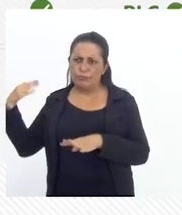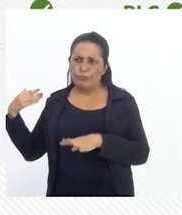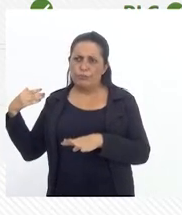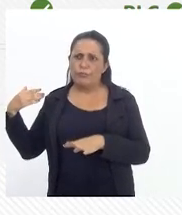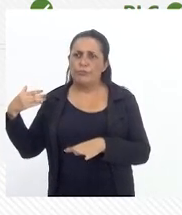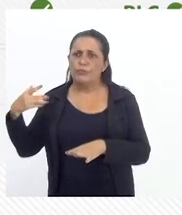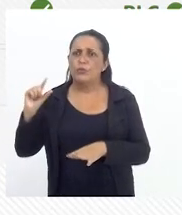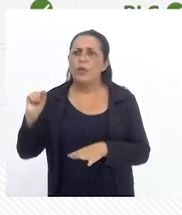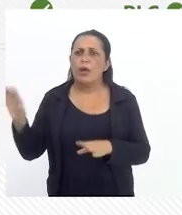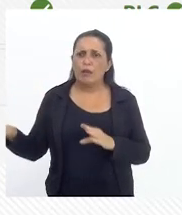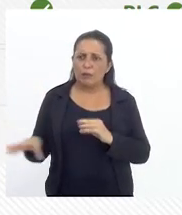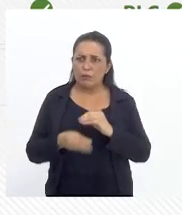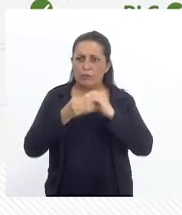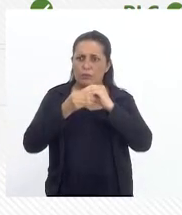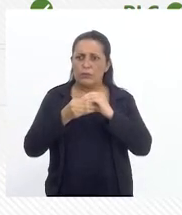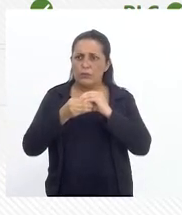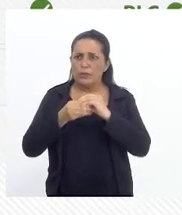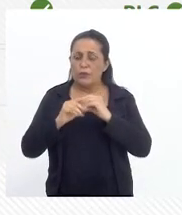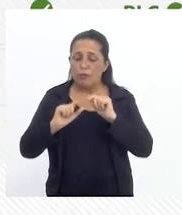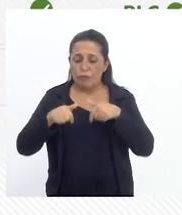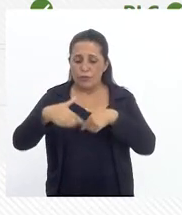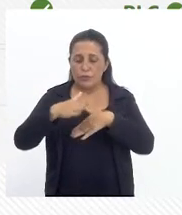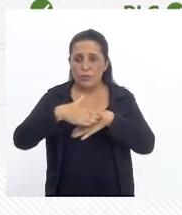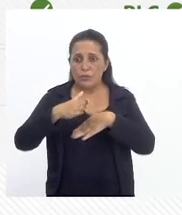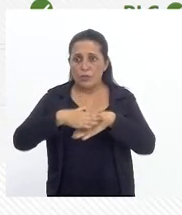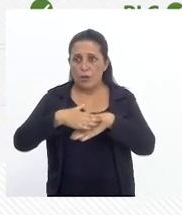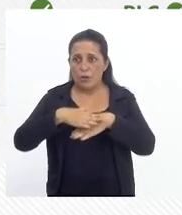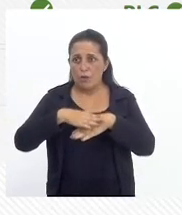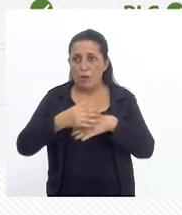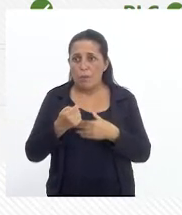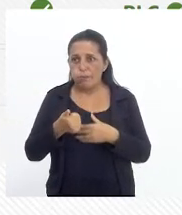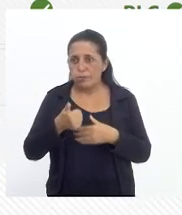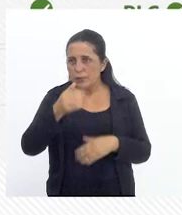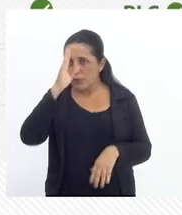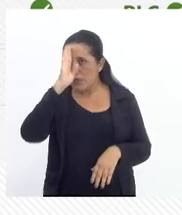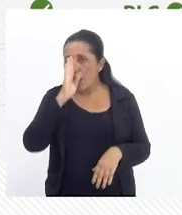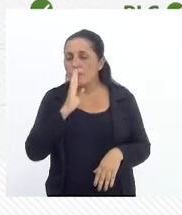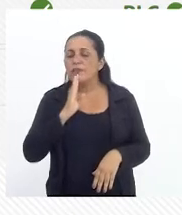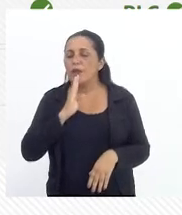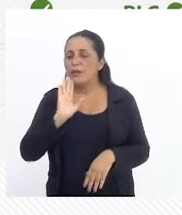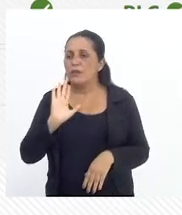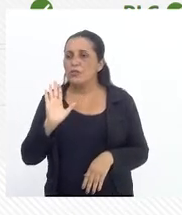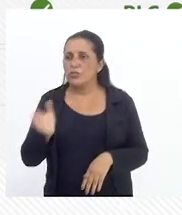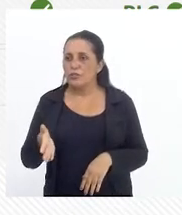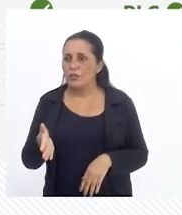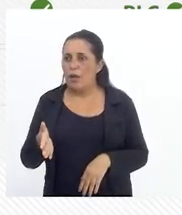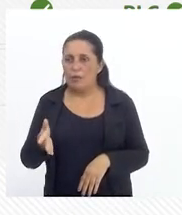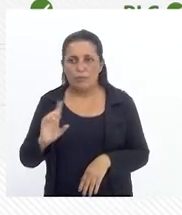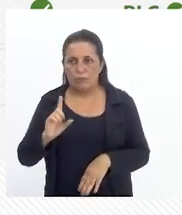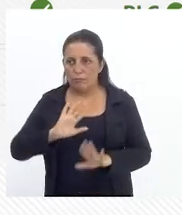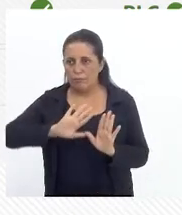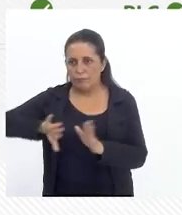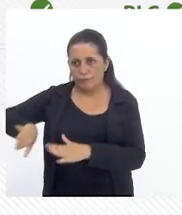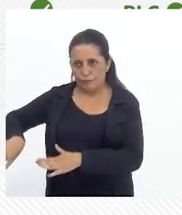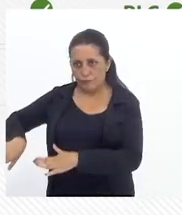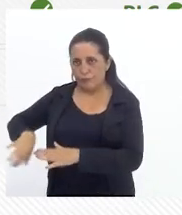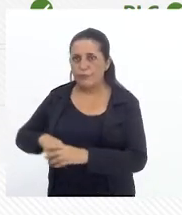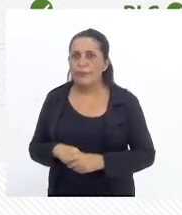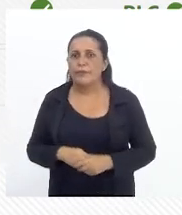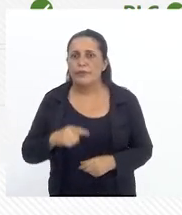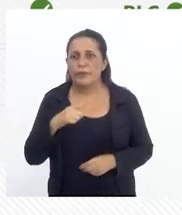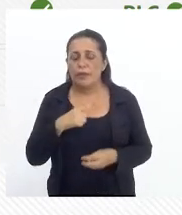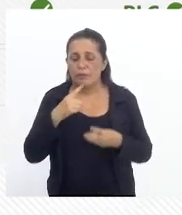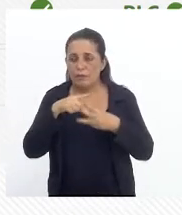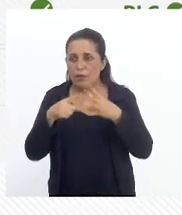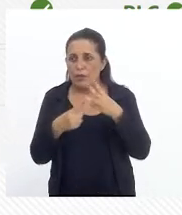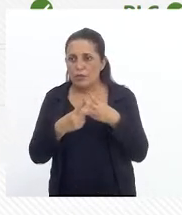a incorporação de regulação de funções gratificadas e esse já foi já não faz parte existem três